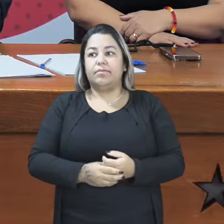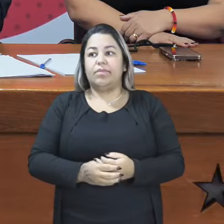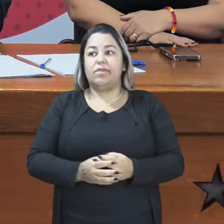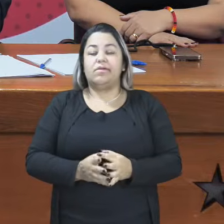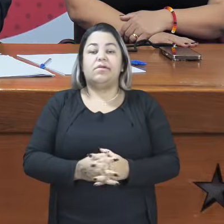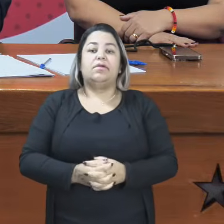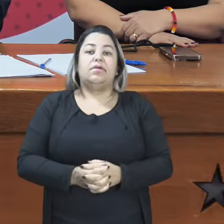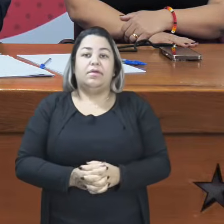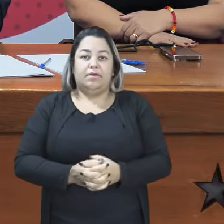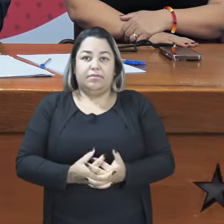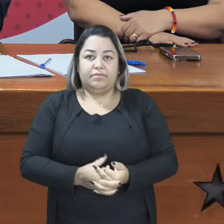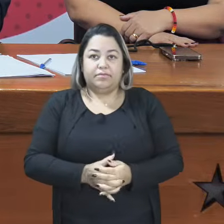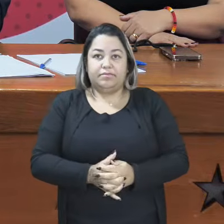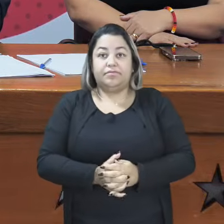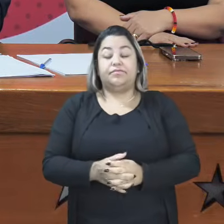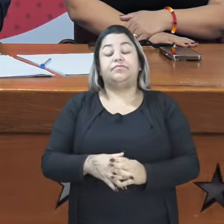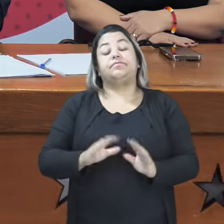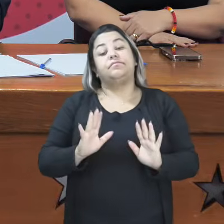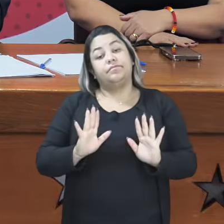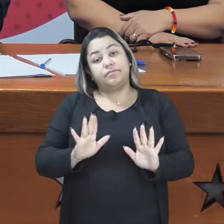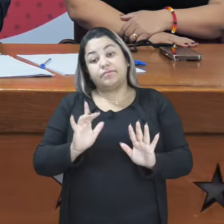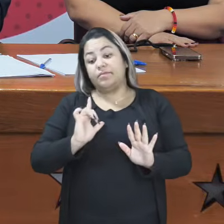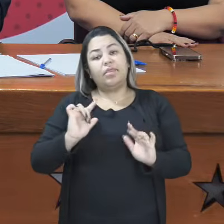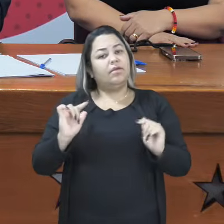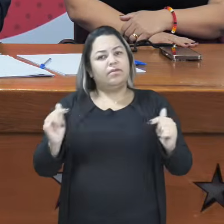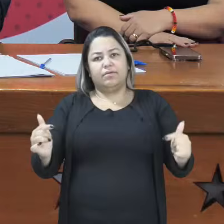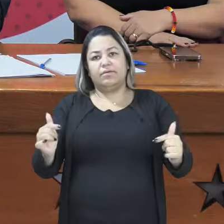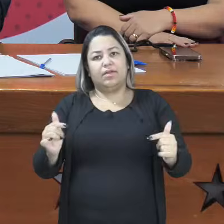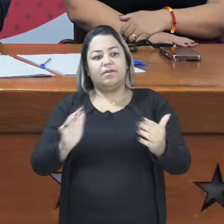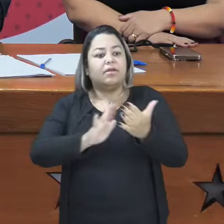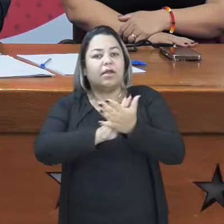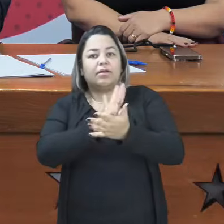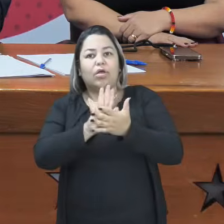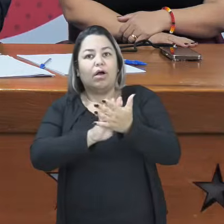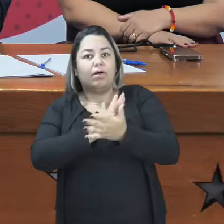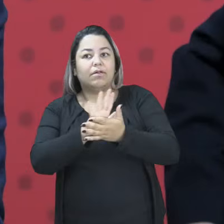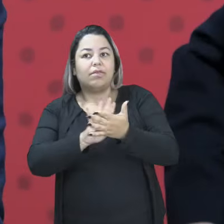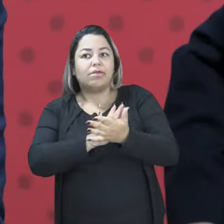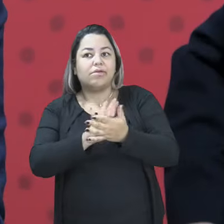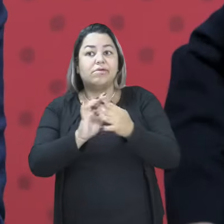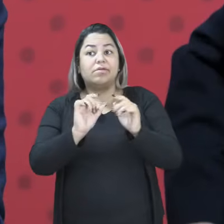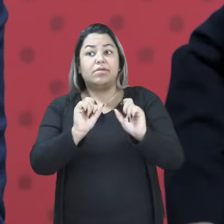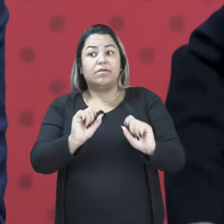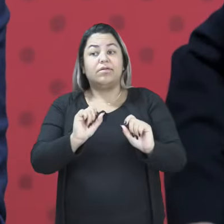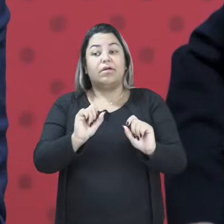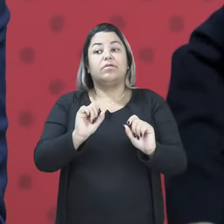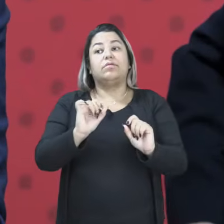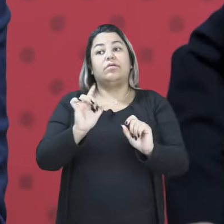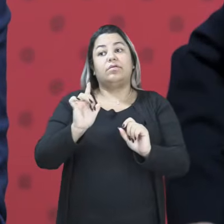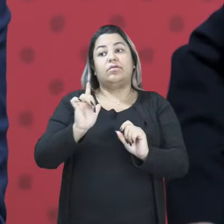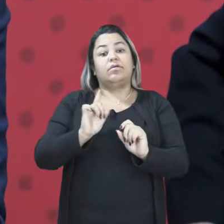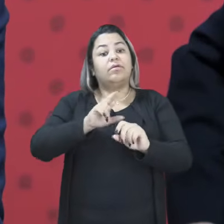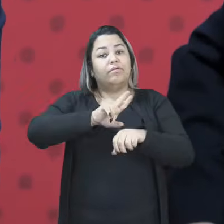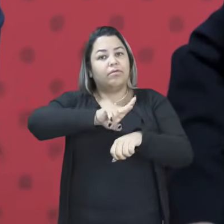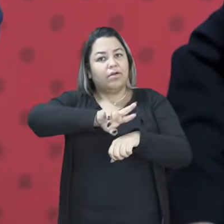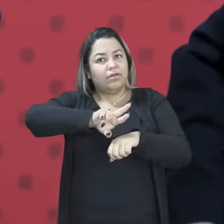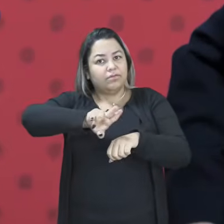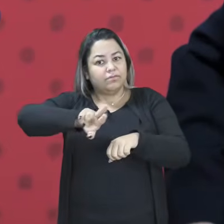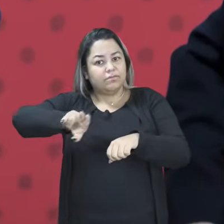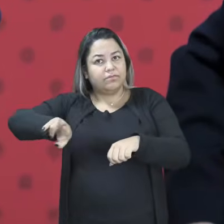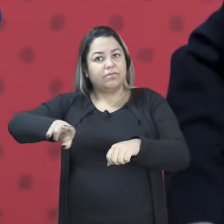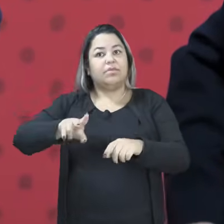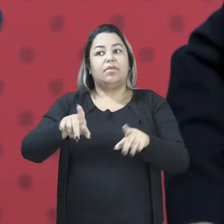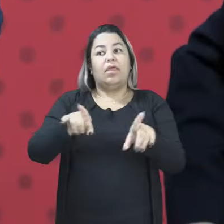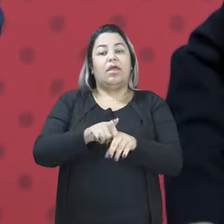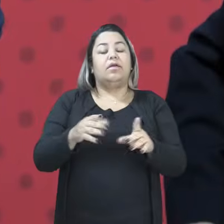Olha, não existe uma prioridade, eu acho que são várias, né? Até porque